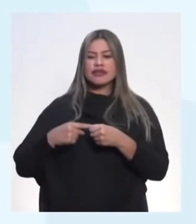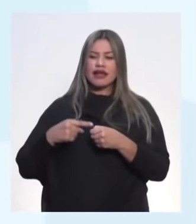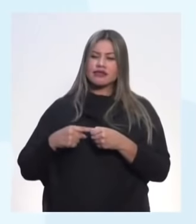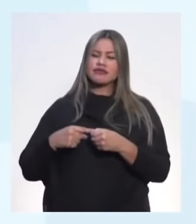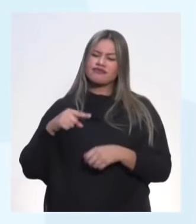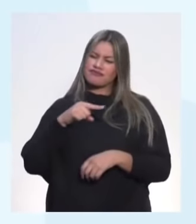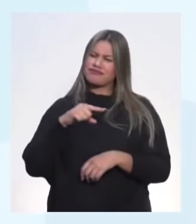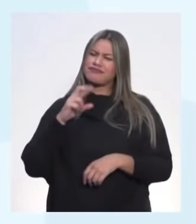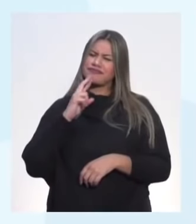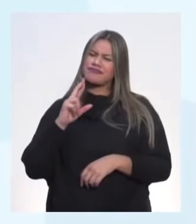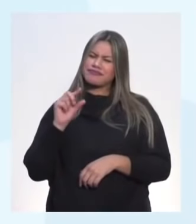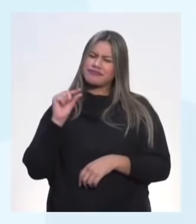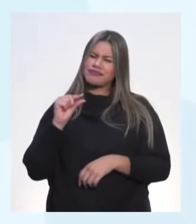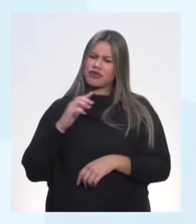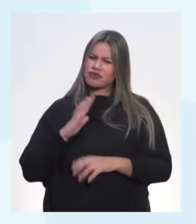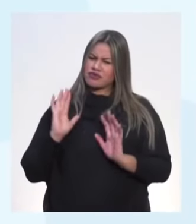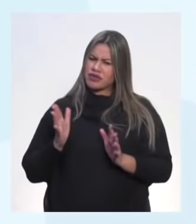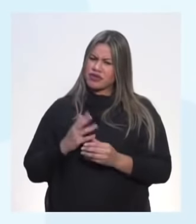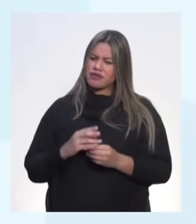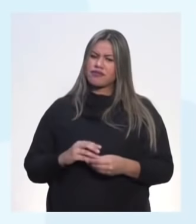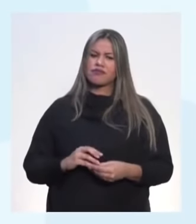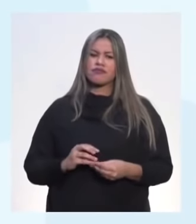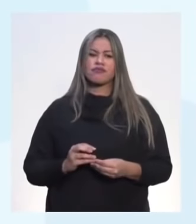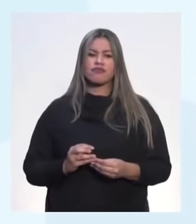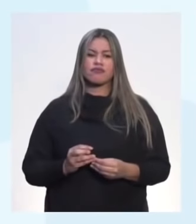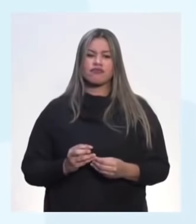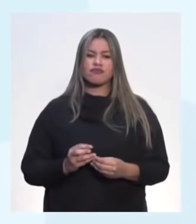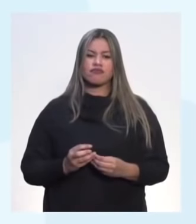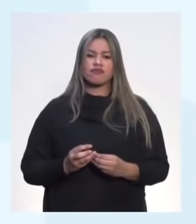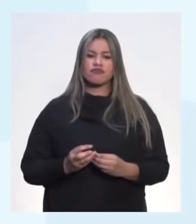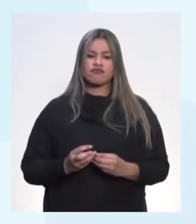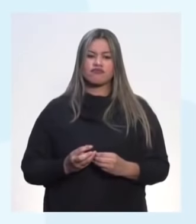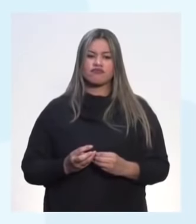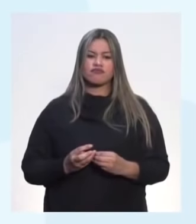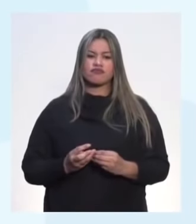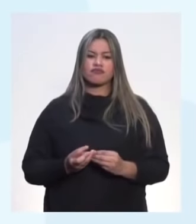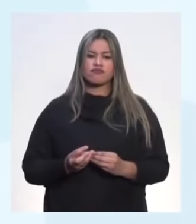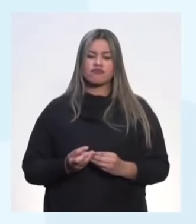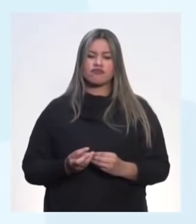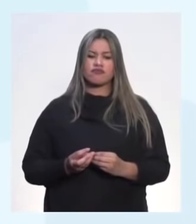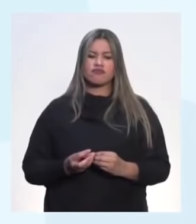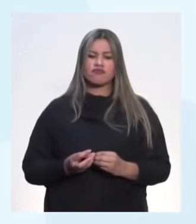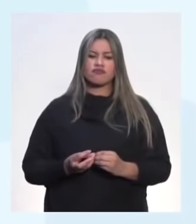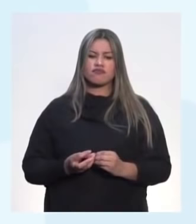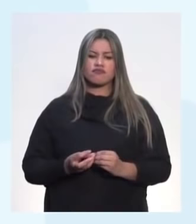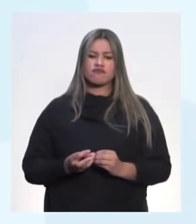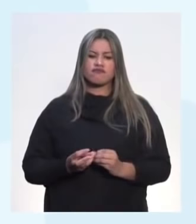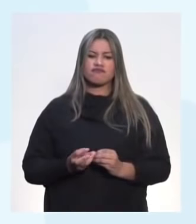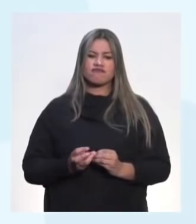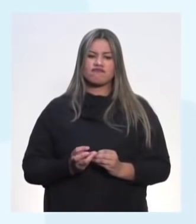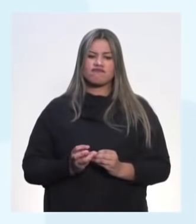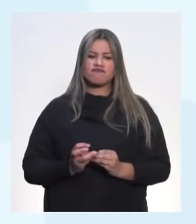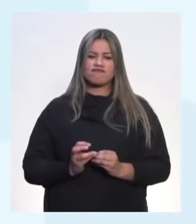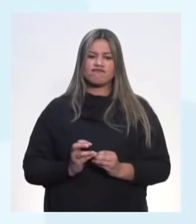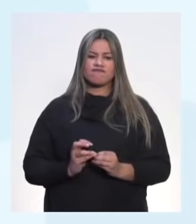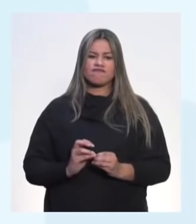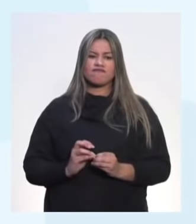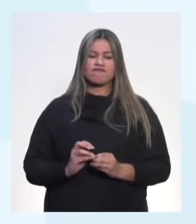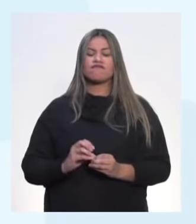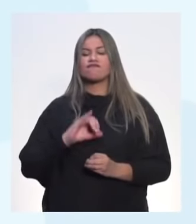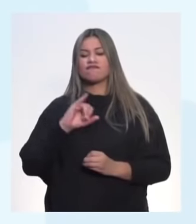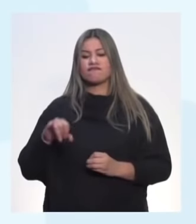já responderam. Tem alguma? Não, peraí. Vamos lá. Sim. Tem o Giovanni